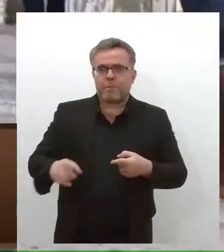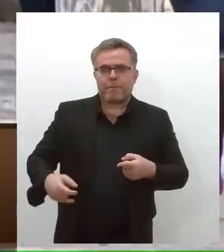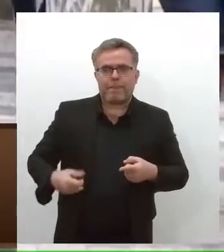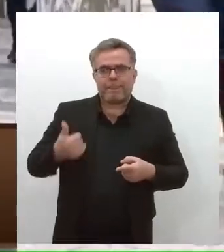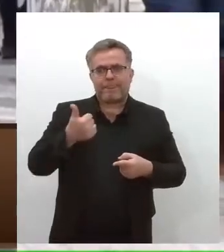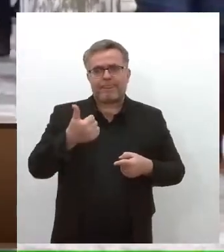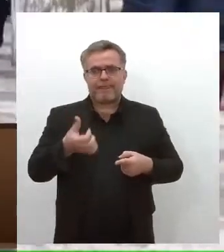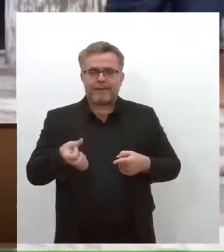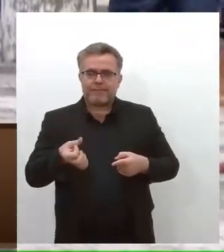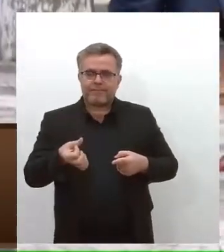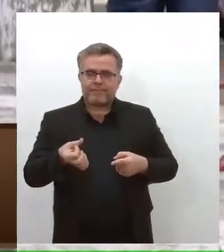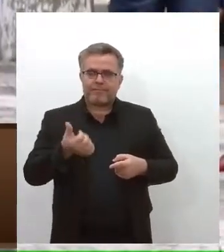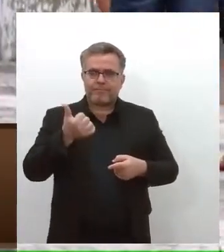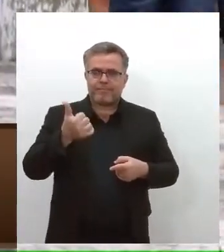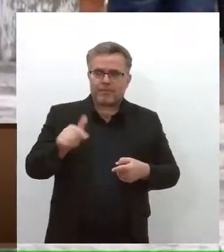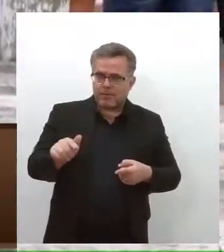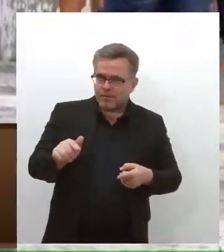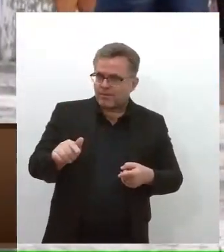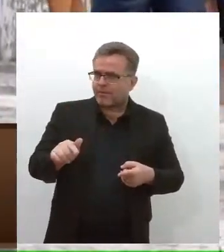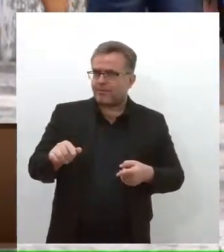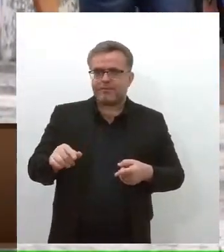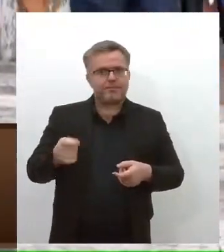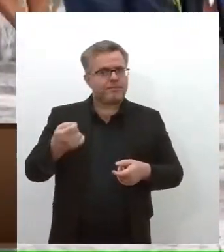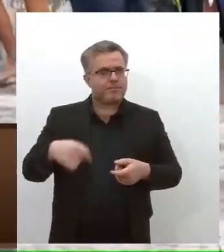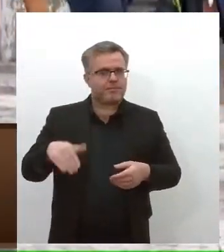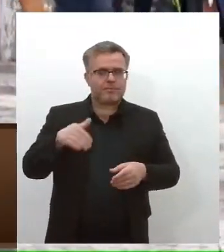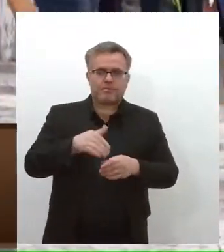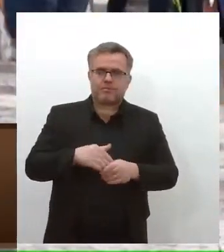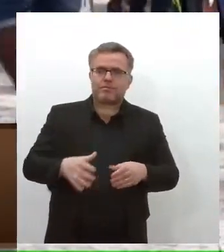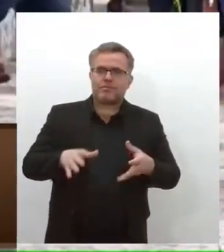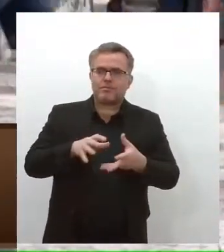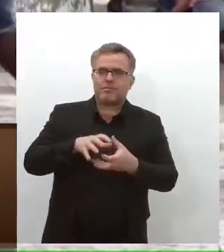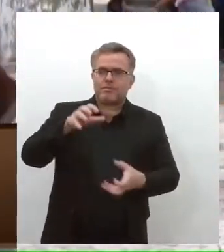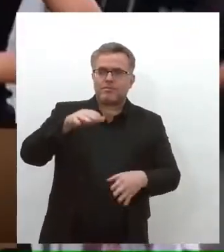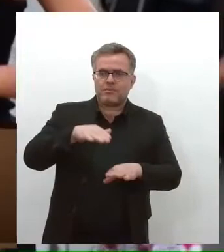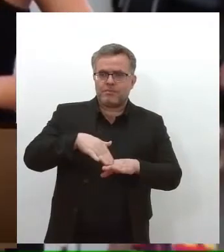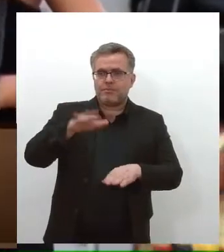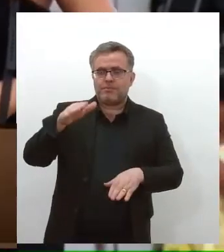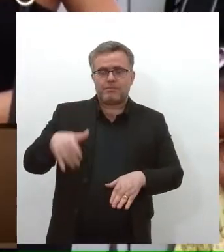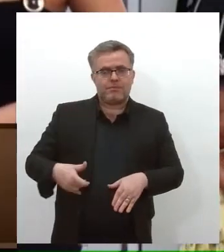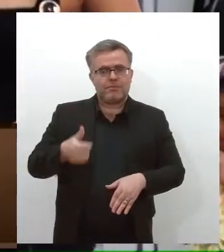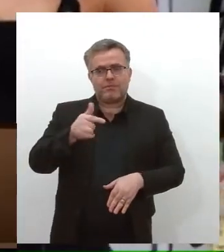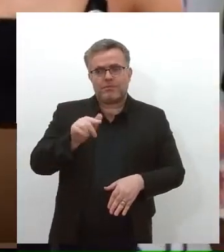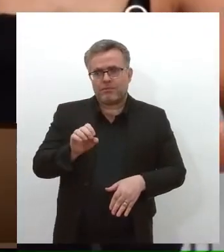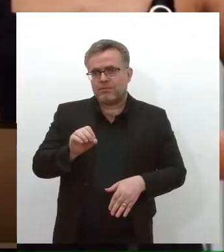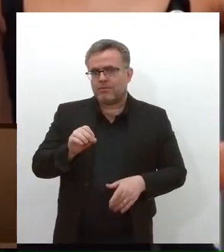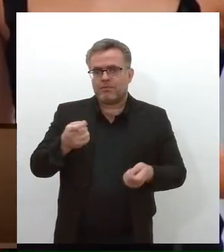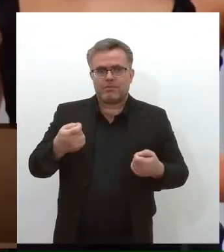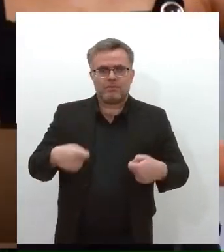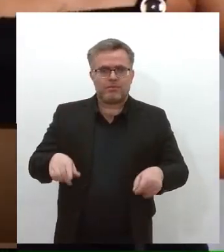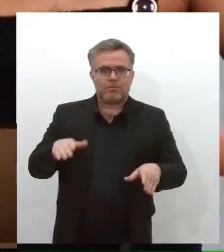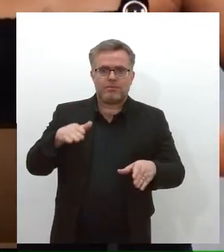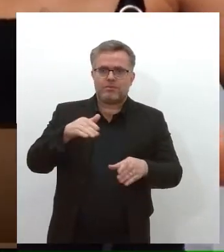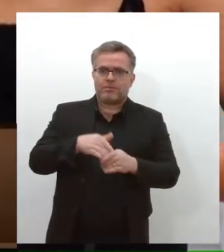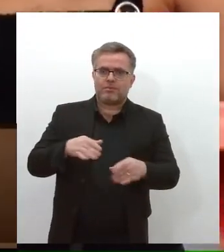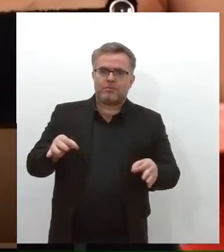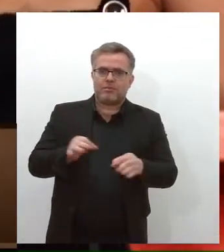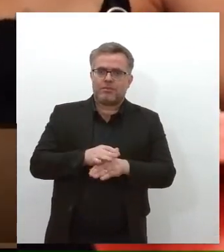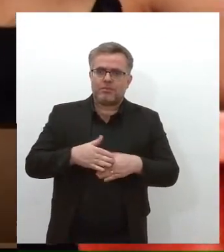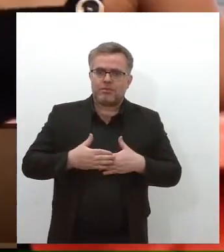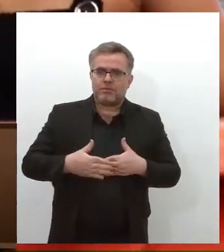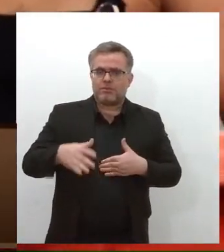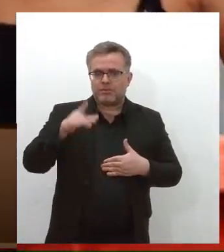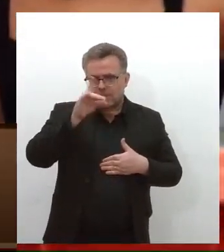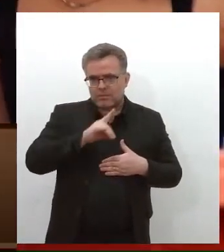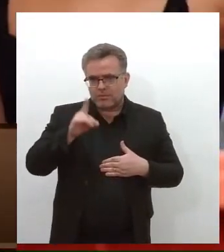e 17 anos, além de idosos acima dos 70 anos de idade. No próximo domingo, em todo o país,